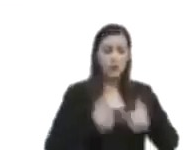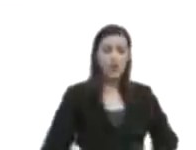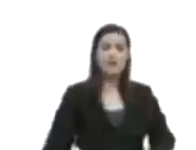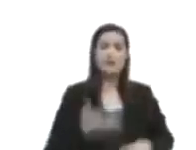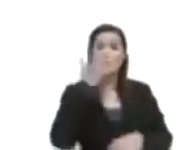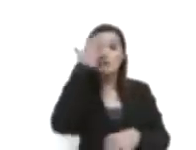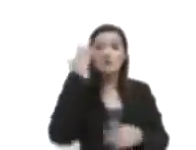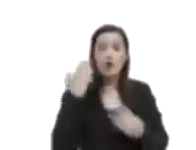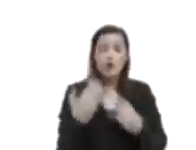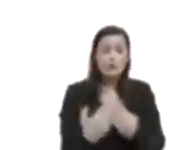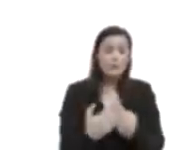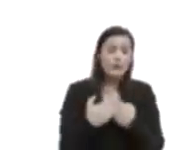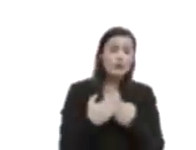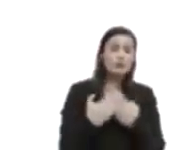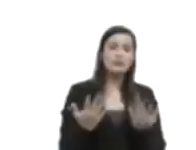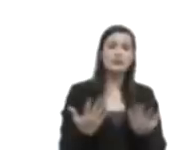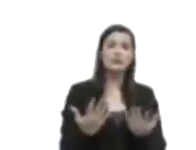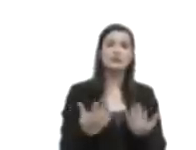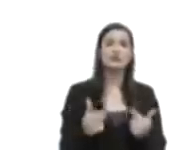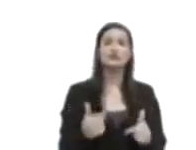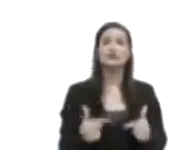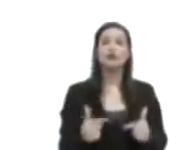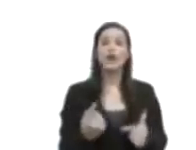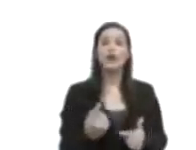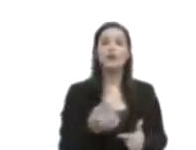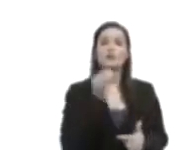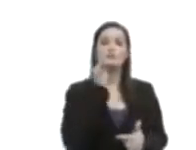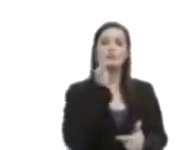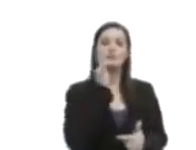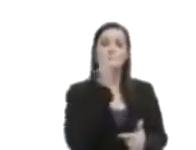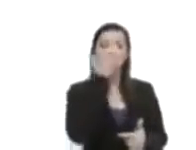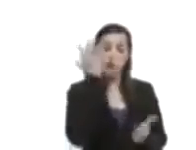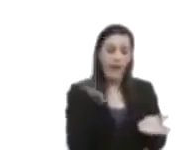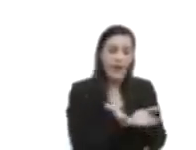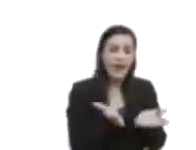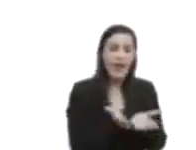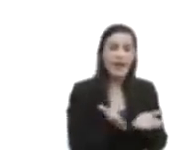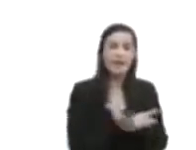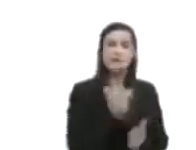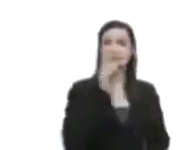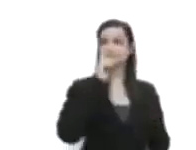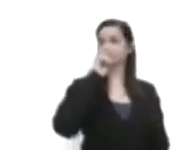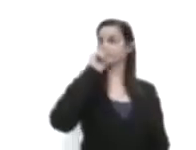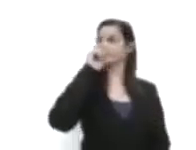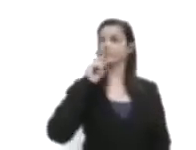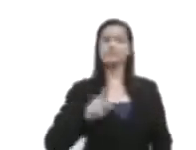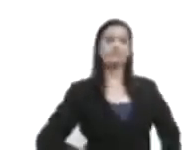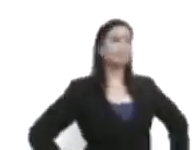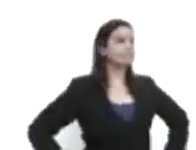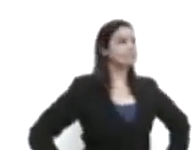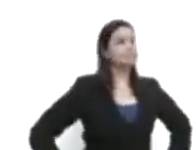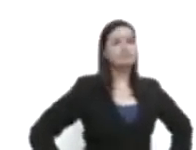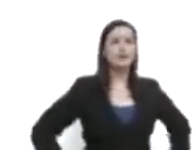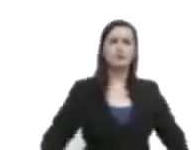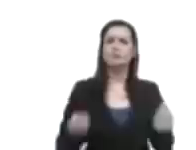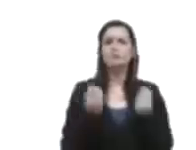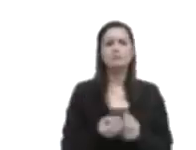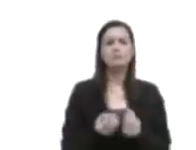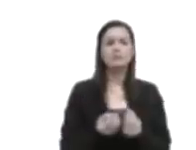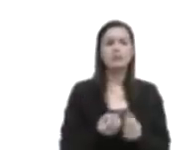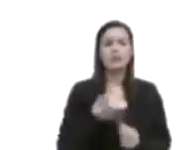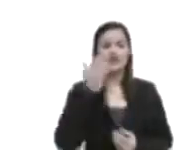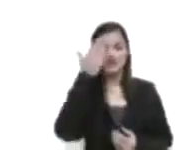humilde. Não tem jeito do crente ser arrogante. Tem jeito de você estar no corredor da morte nos Estados Unidos,